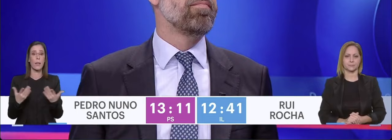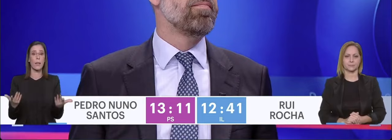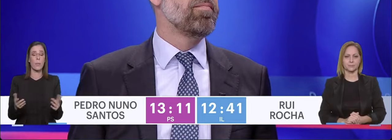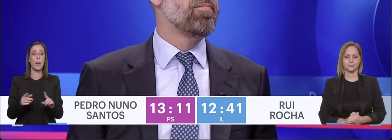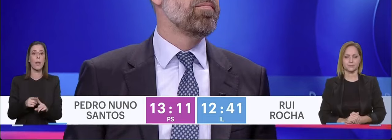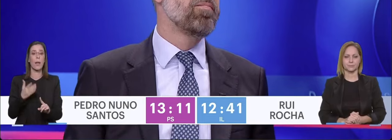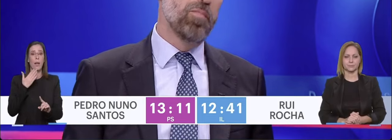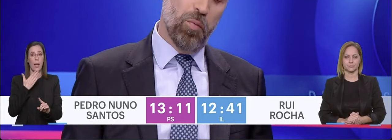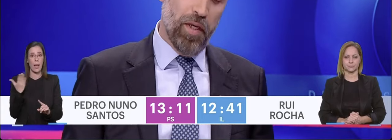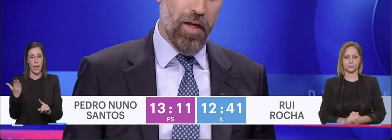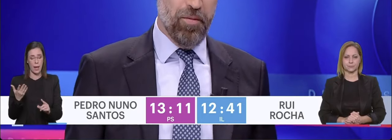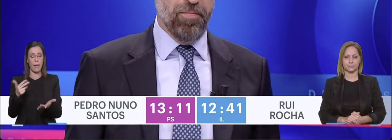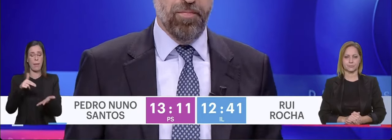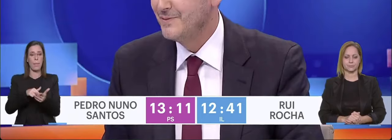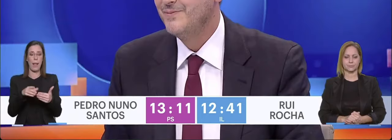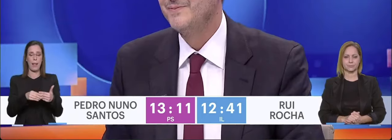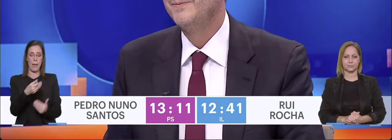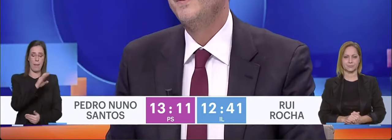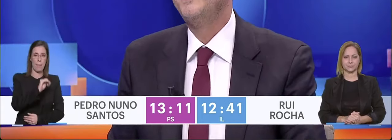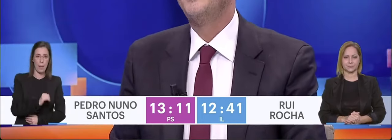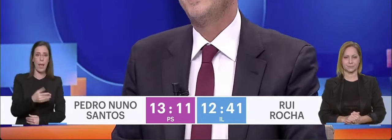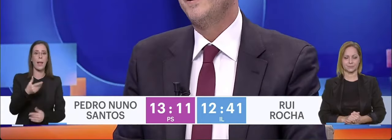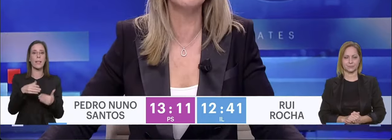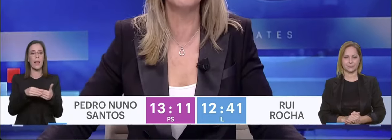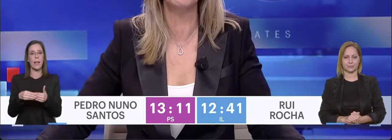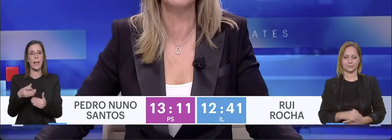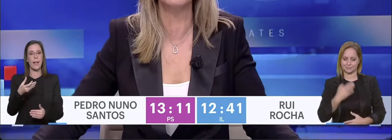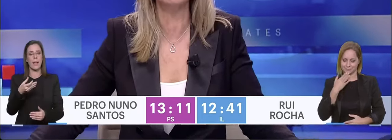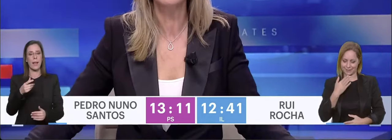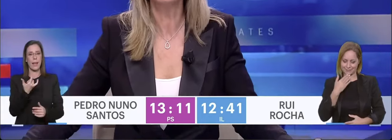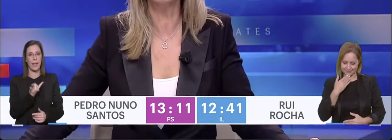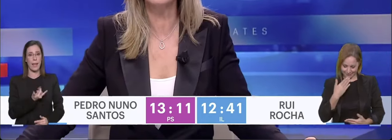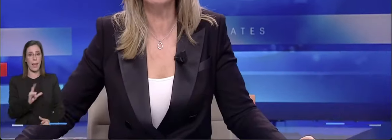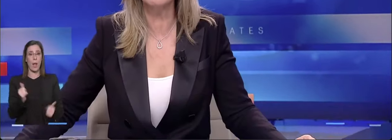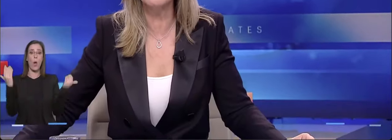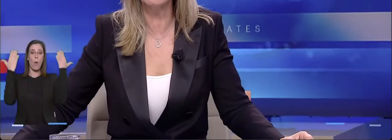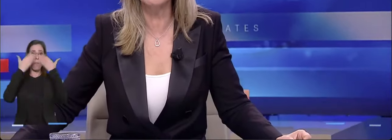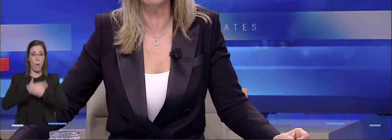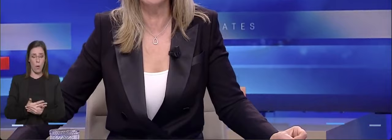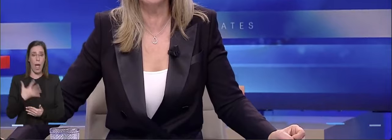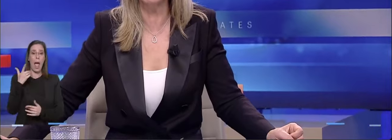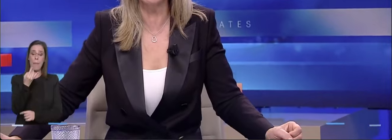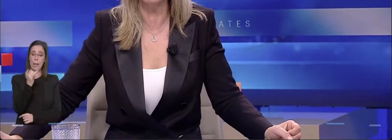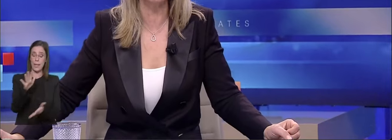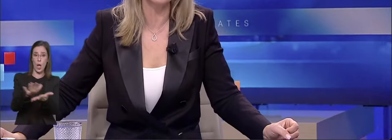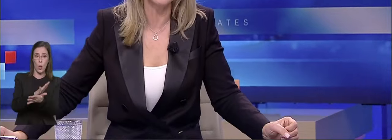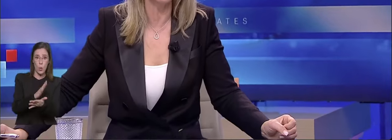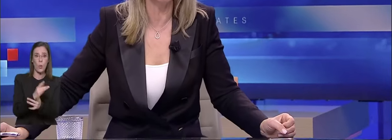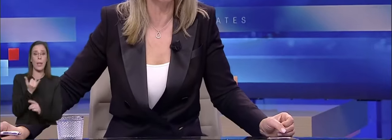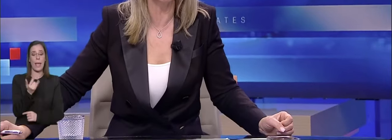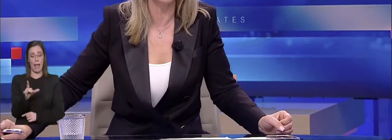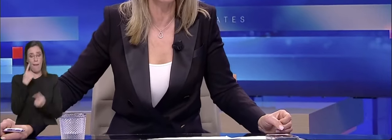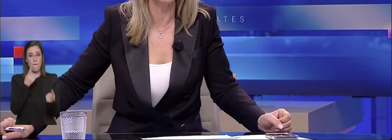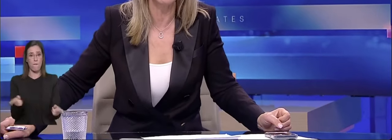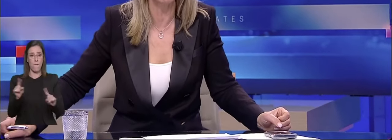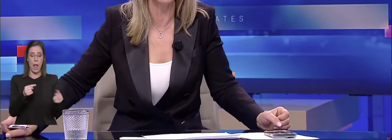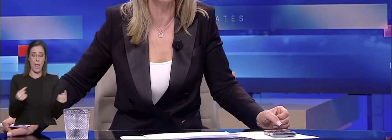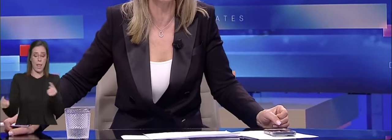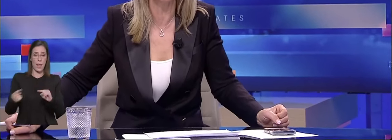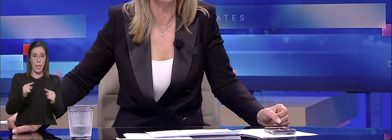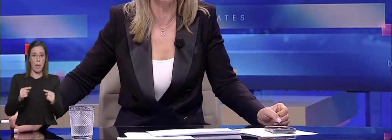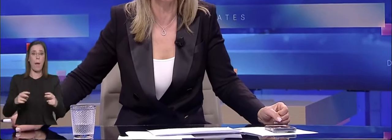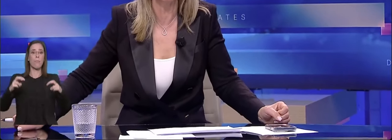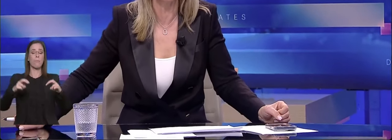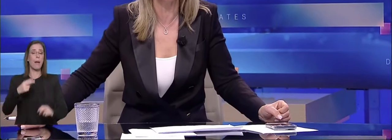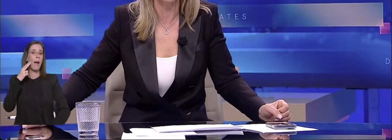frente agradeço a presença de PED e de rui rocha muito obrigada muito boa noite amanhã na antena da CIC notícias rui rocha regressa para novo debate será à